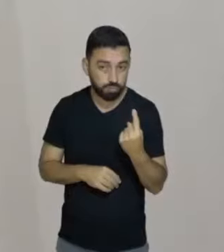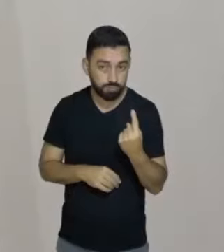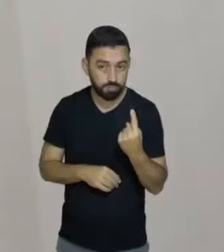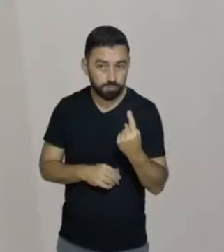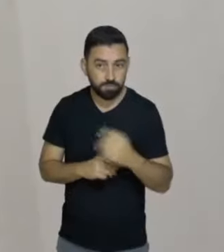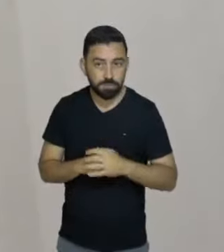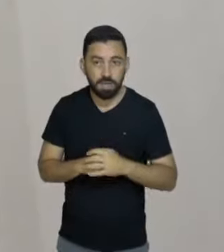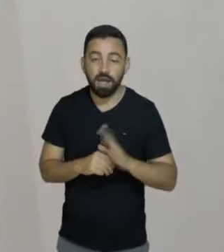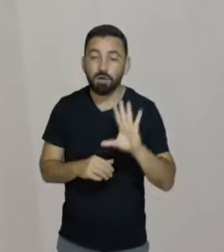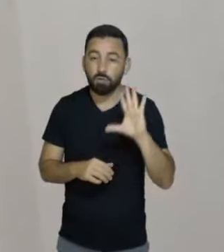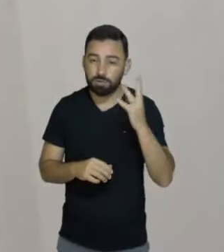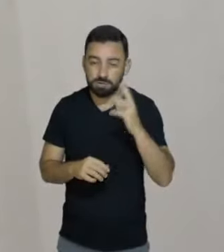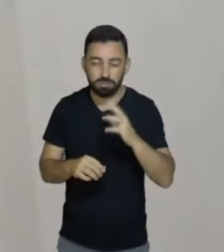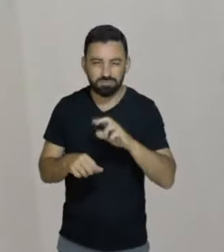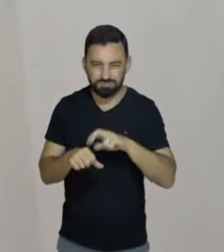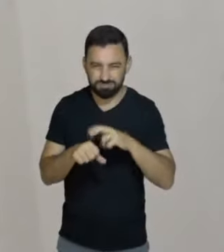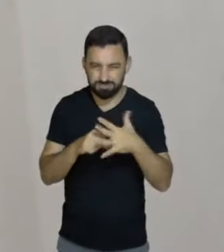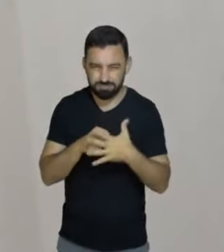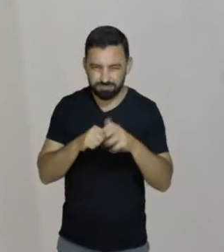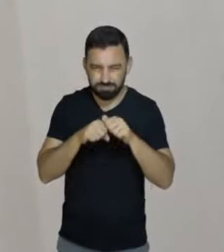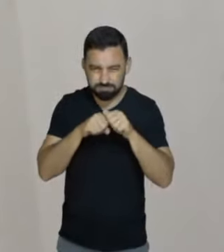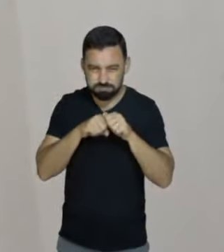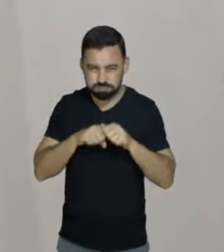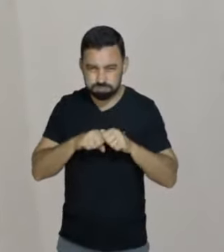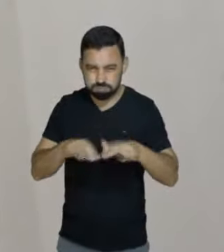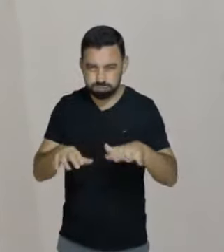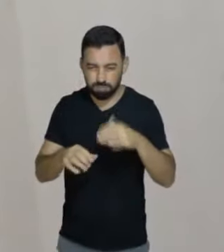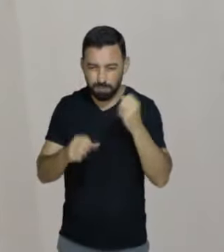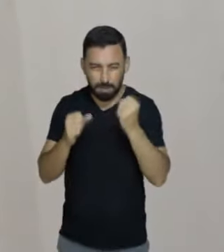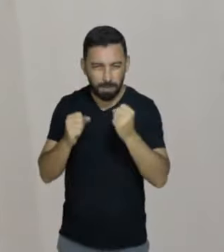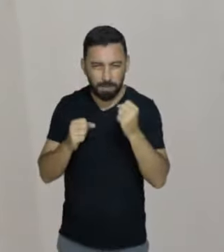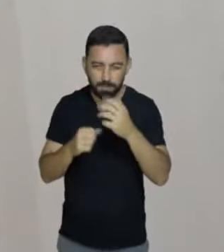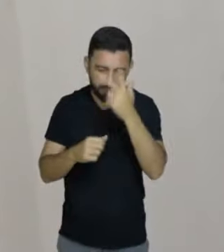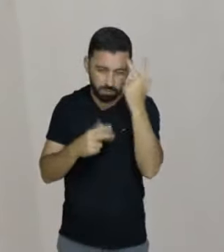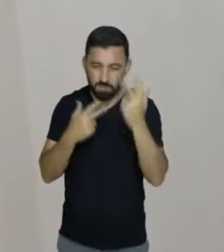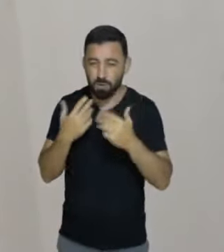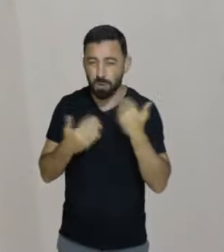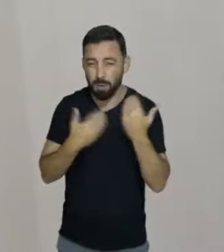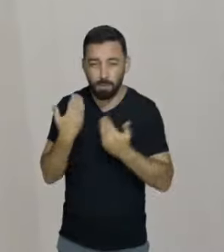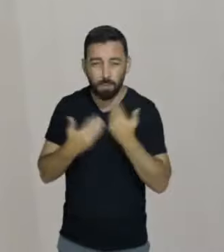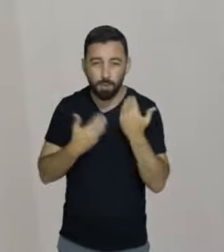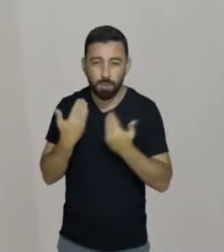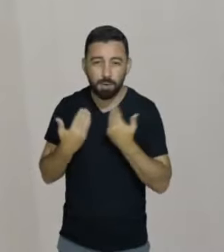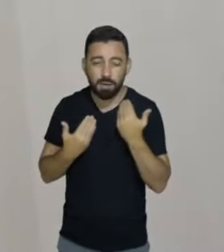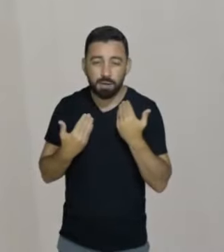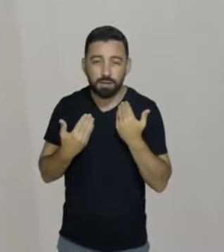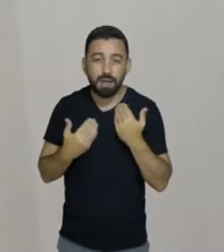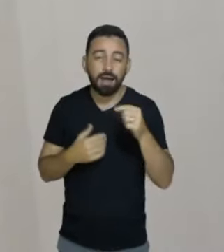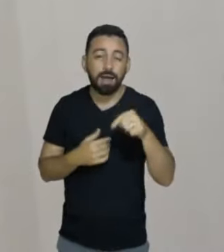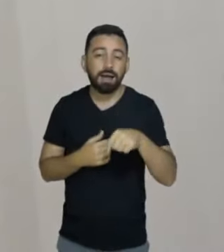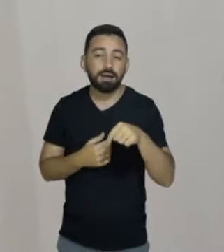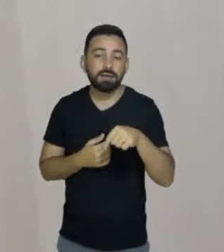quando o coronavírus, o Covid matava inúmeras pessoas, no Brasil nós tivemos